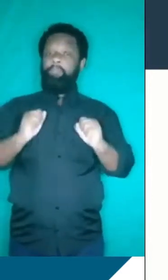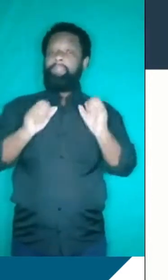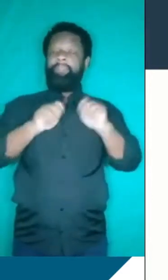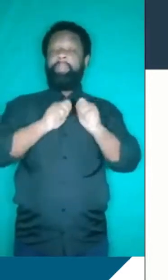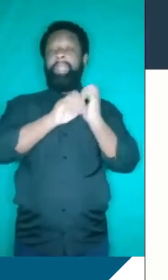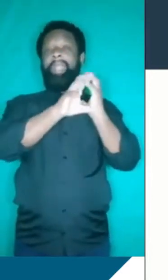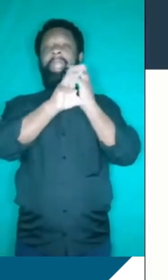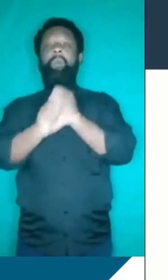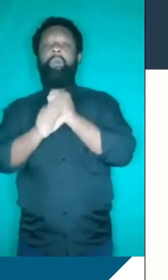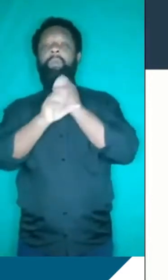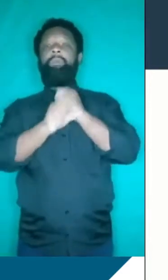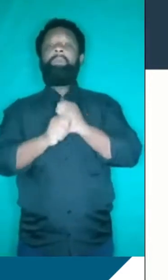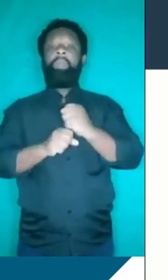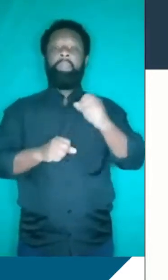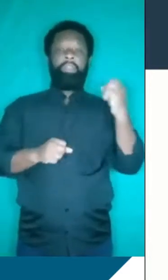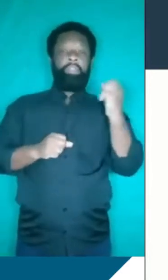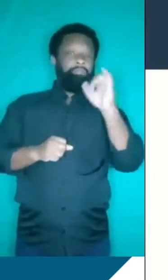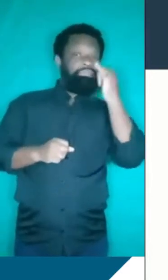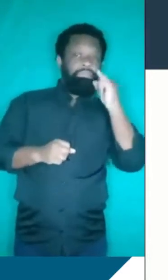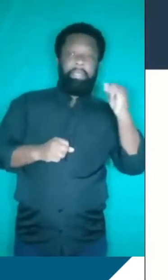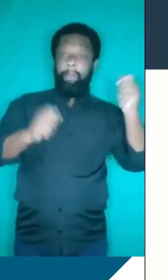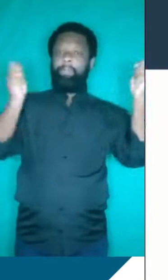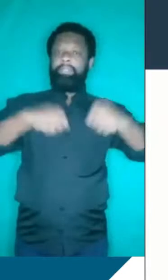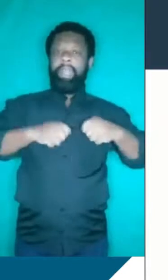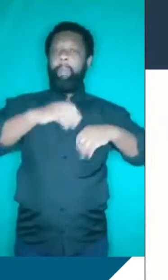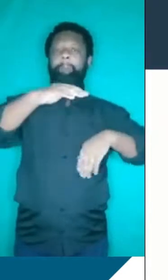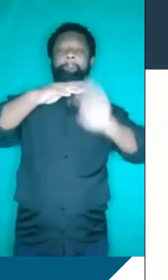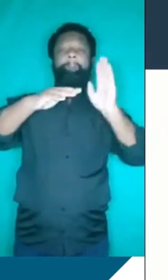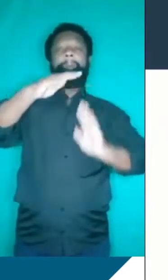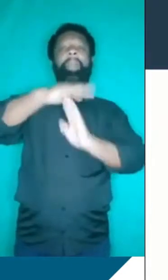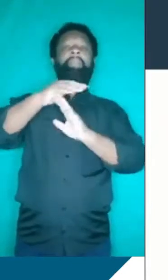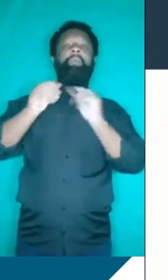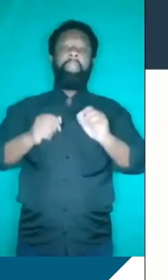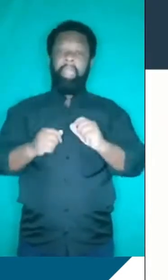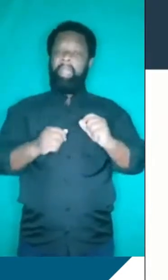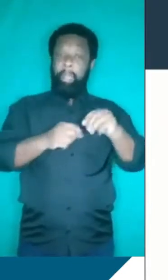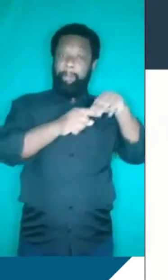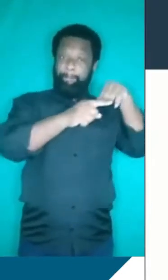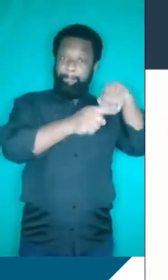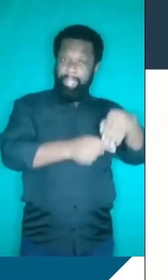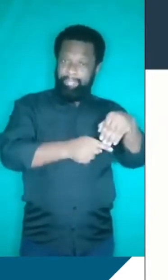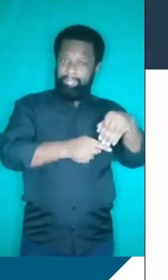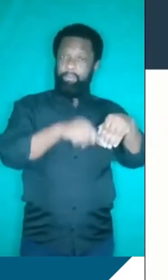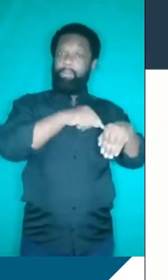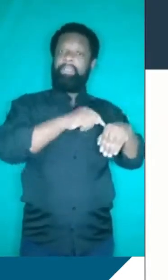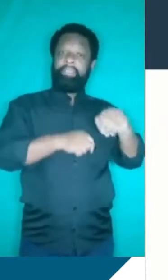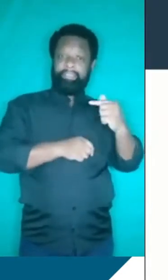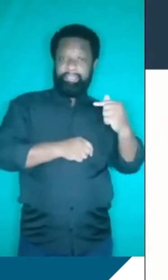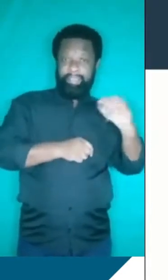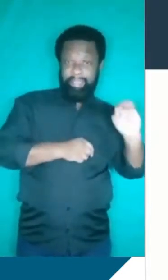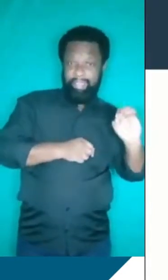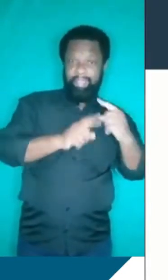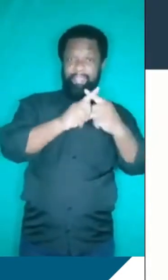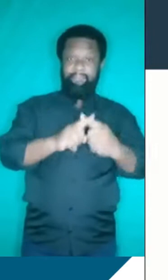agora calcular a energia potencial máxima, a energia potencial gravitacional máxima, porque vai ser o produto massa, que é 70 kg,